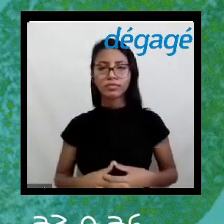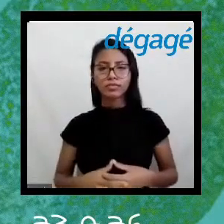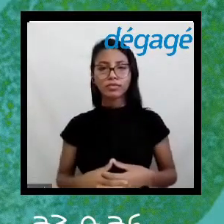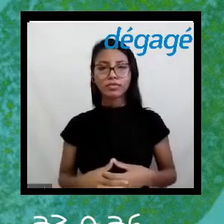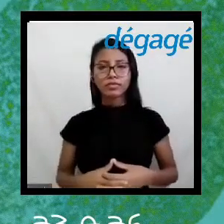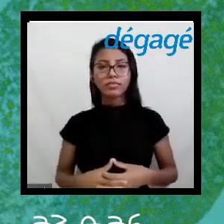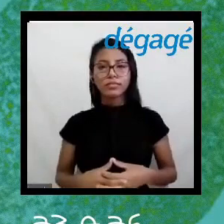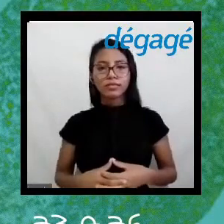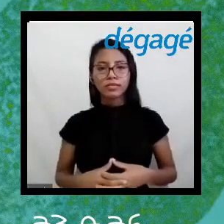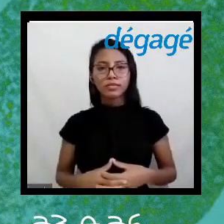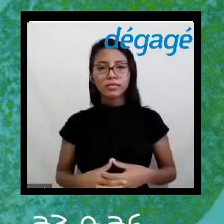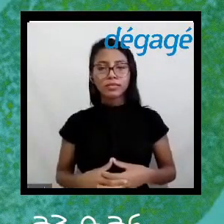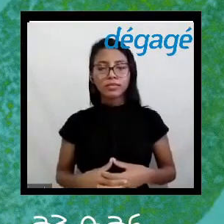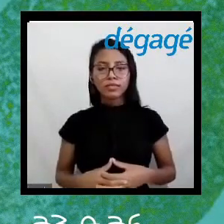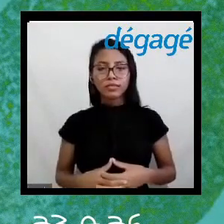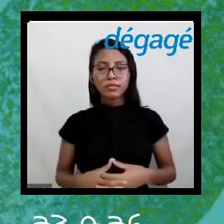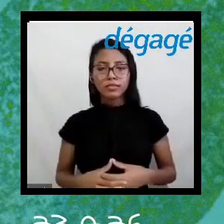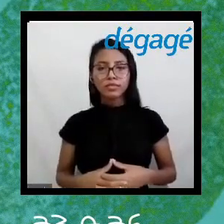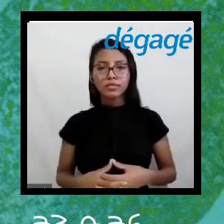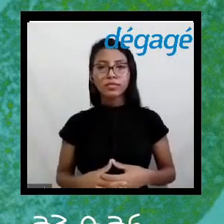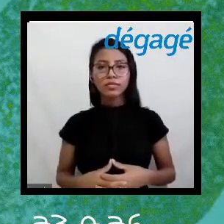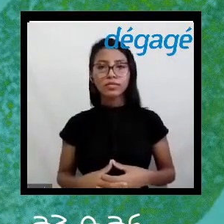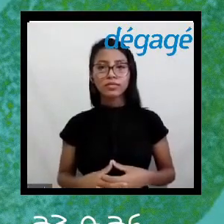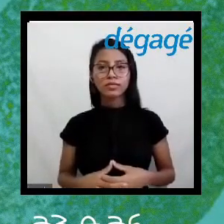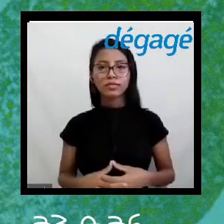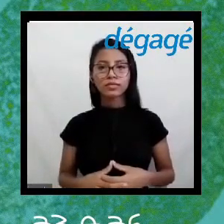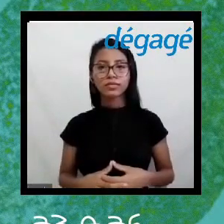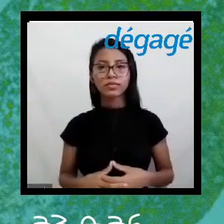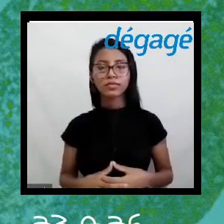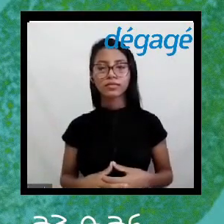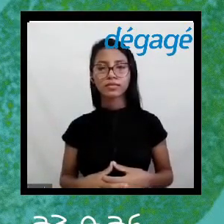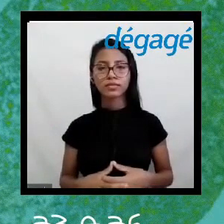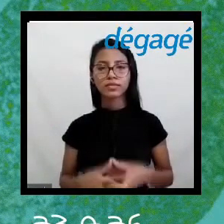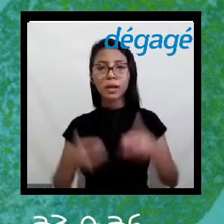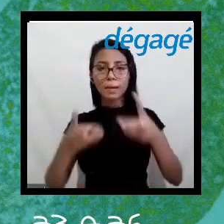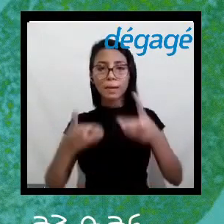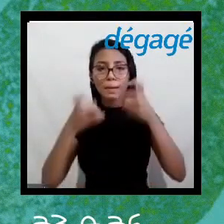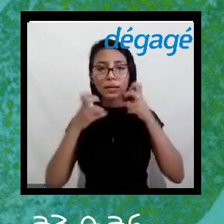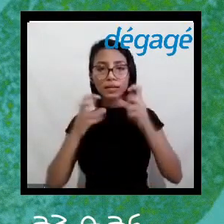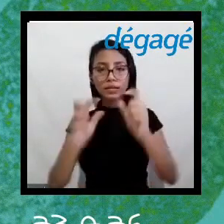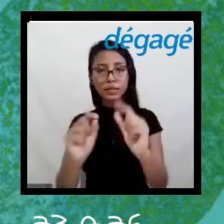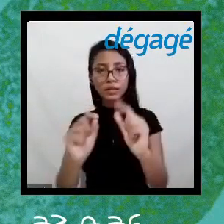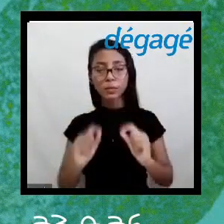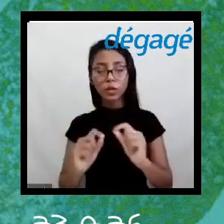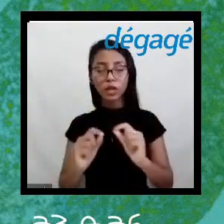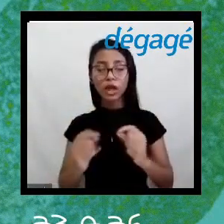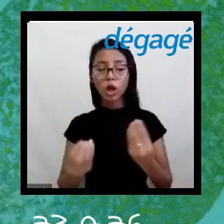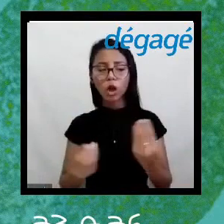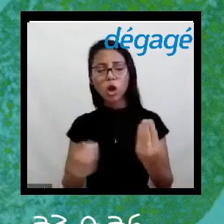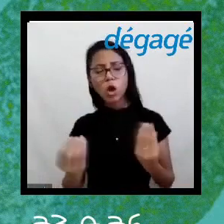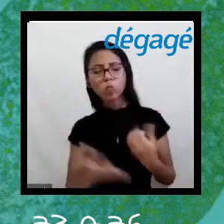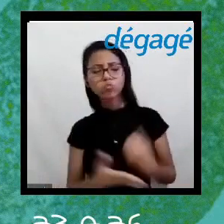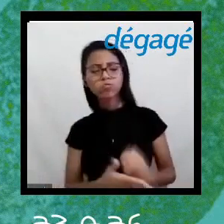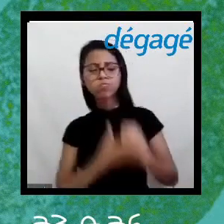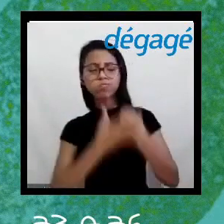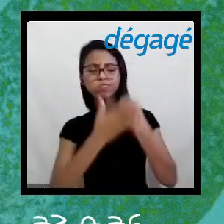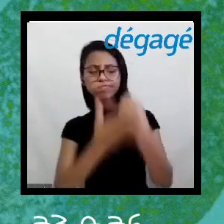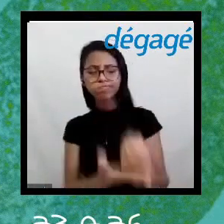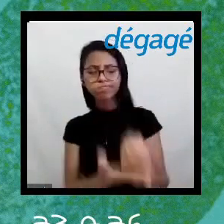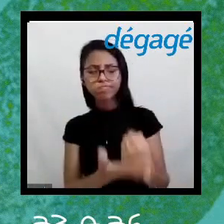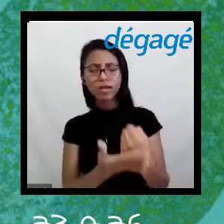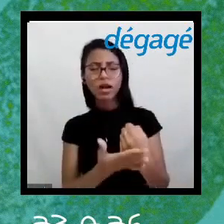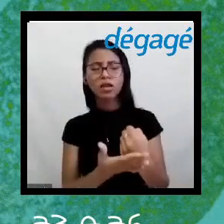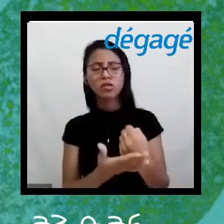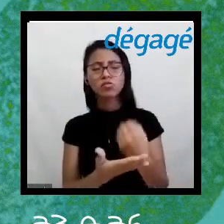Tá. E a gente percebeu que tinha diferentes formas de intervenção, por exemplo. Né? Poderia ser uma coisa